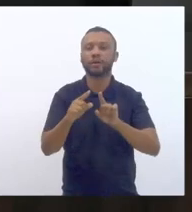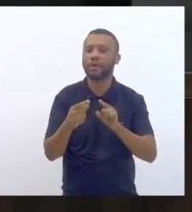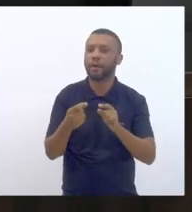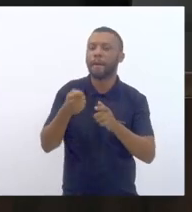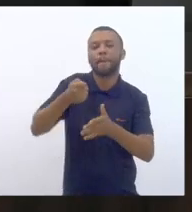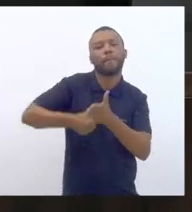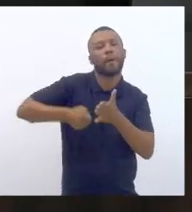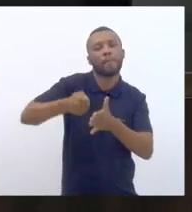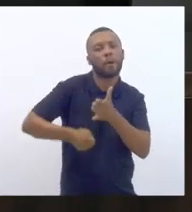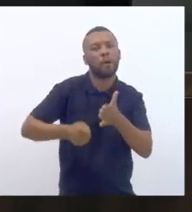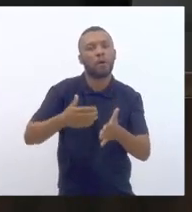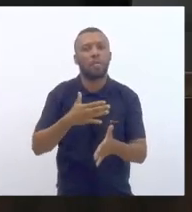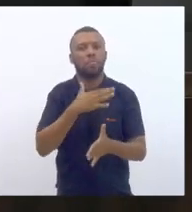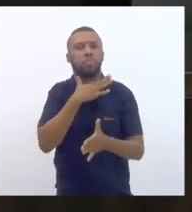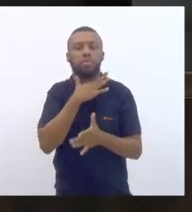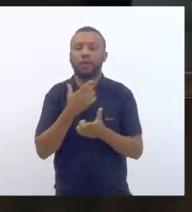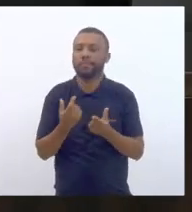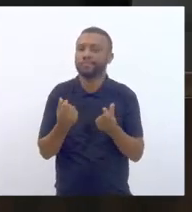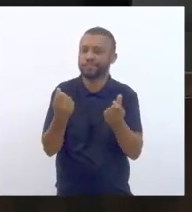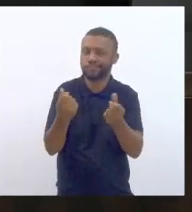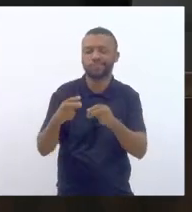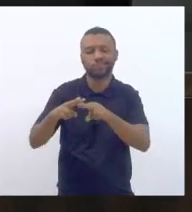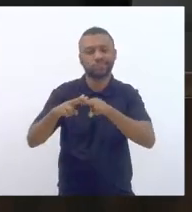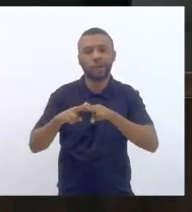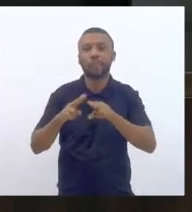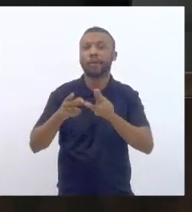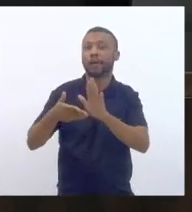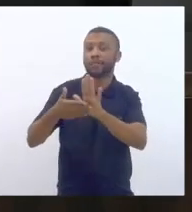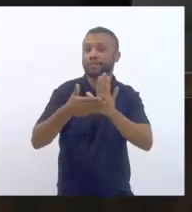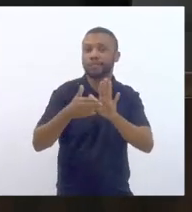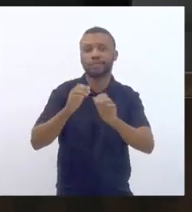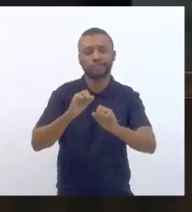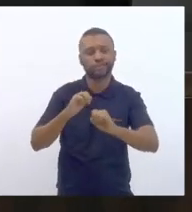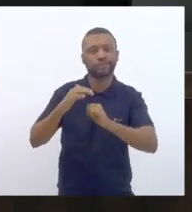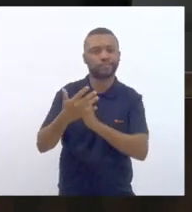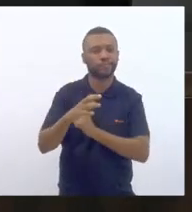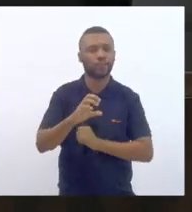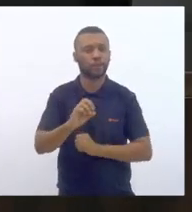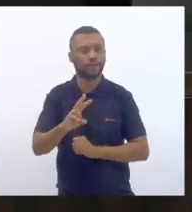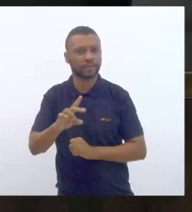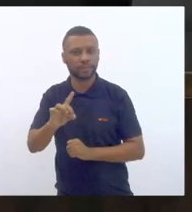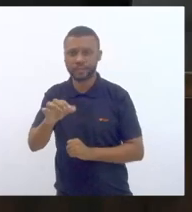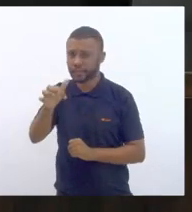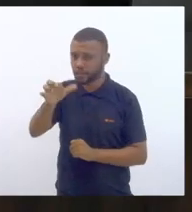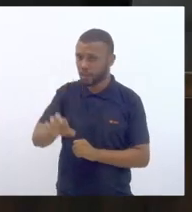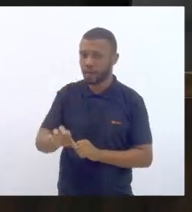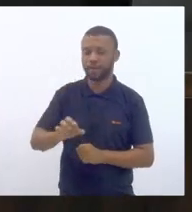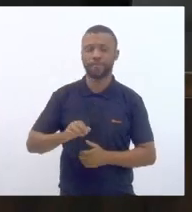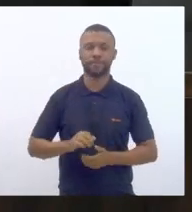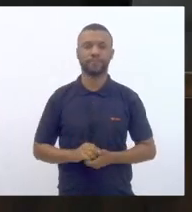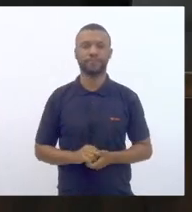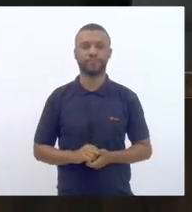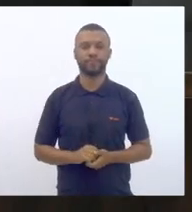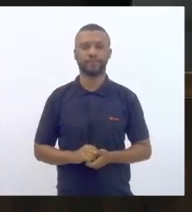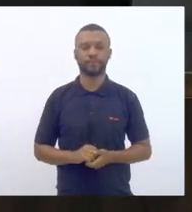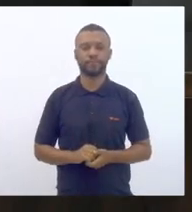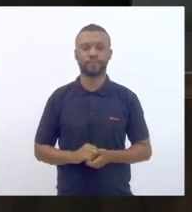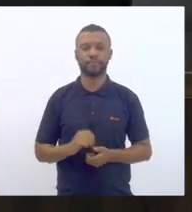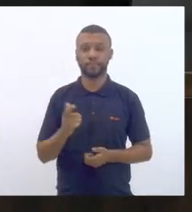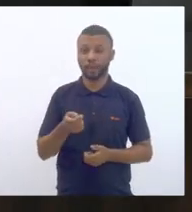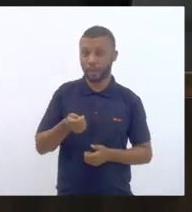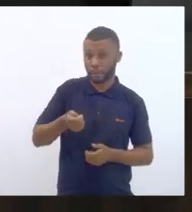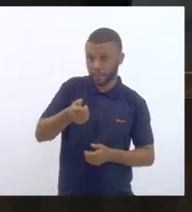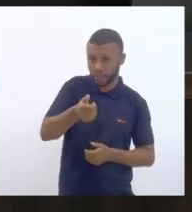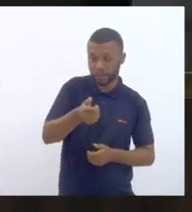à crise econômica causada pelas medidas de contenção da pandemia do novo coronavírus e da outras providências, para estender o benefício